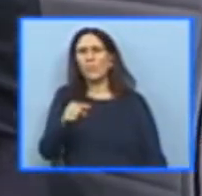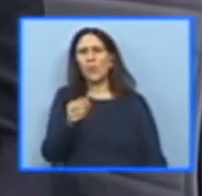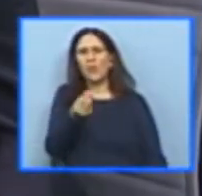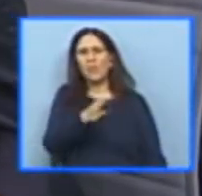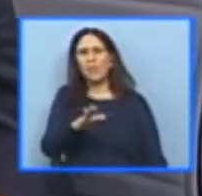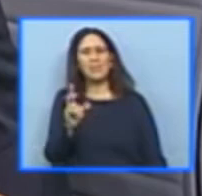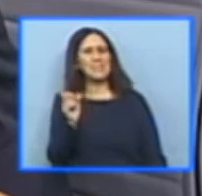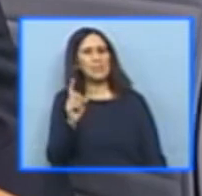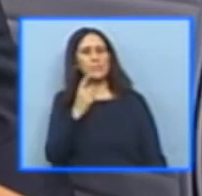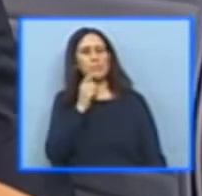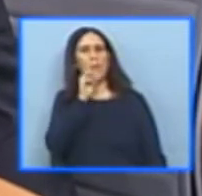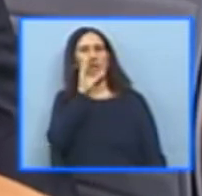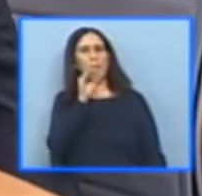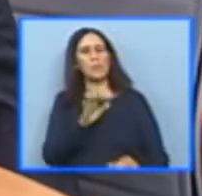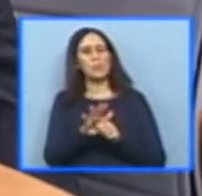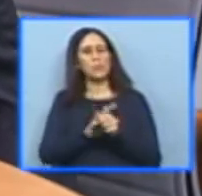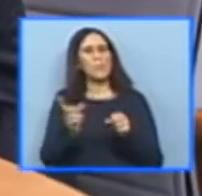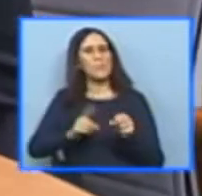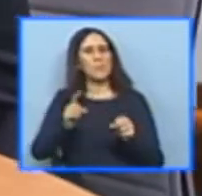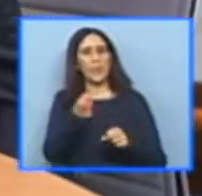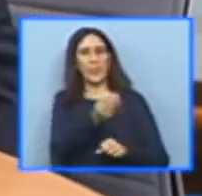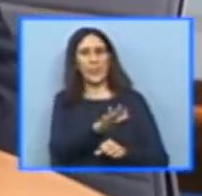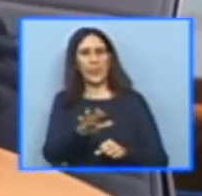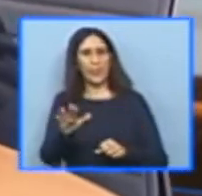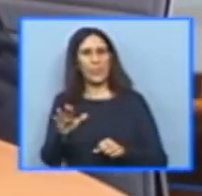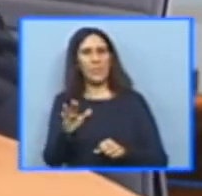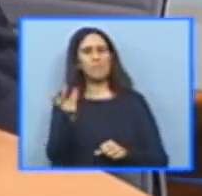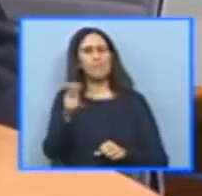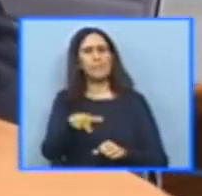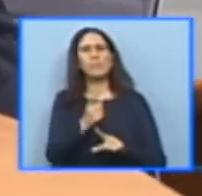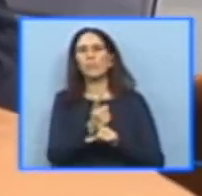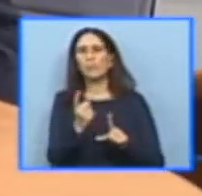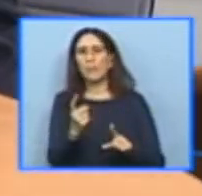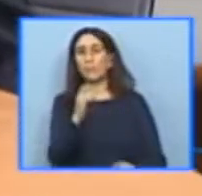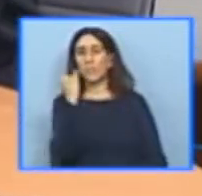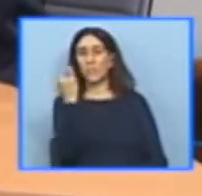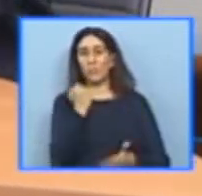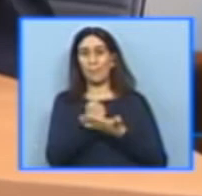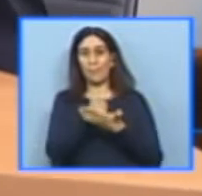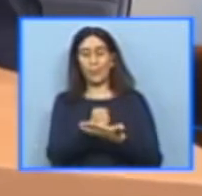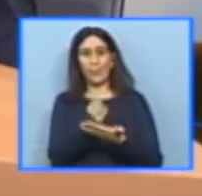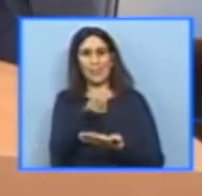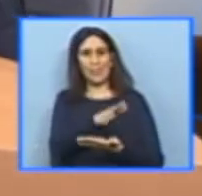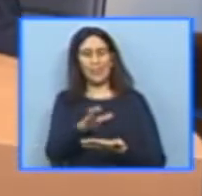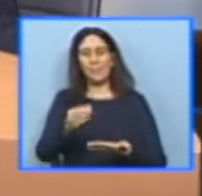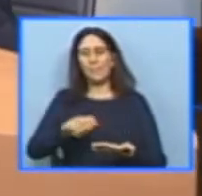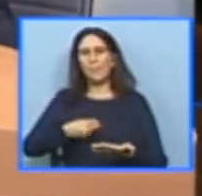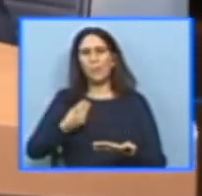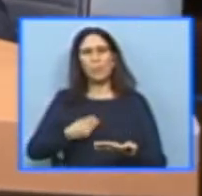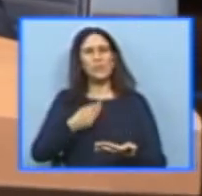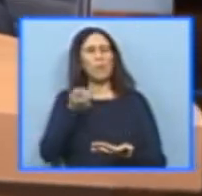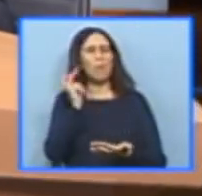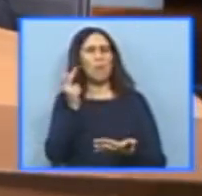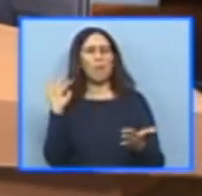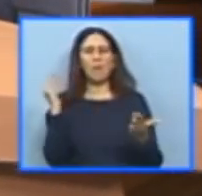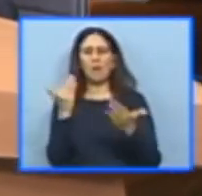perceber porque é que muitas situações das crianças chegam até aqui. O Instituto de Apoio à Criança preocupa-se há muitos anos com